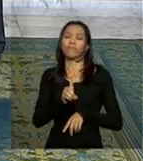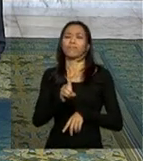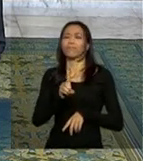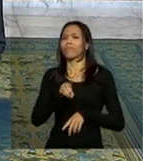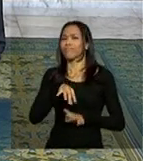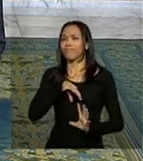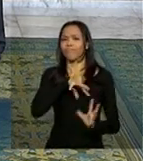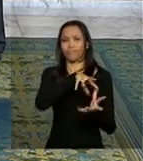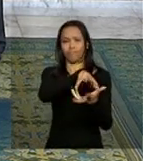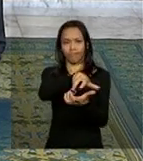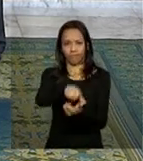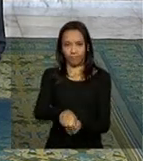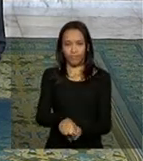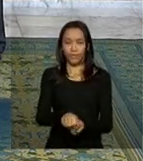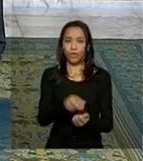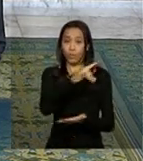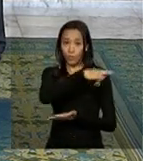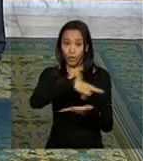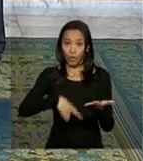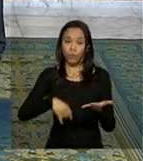Um documento de